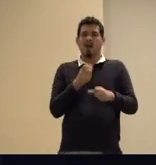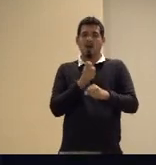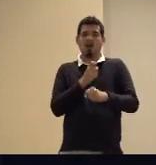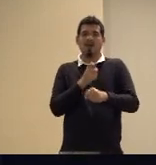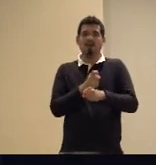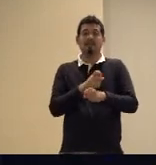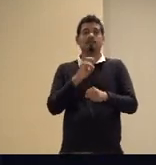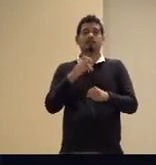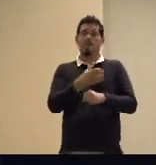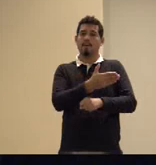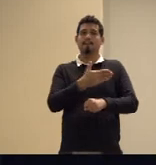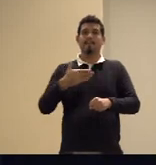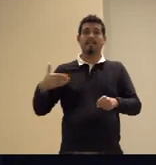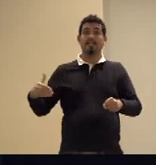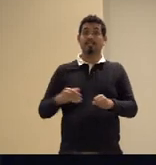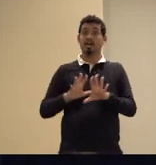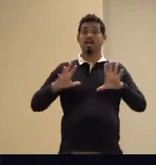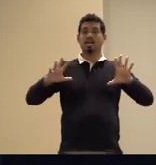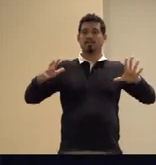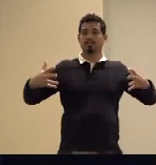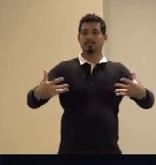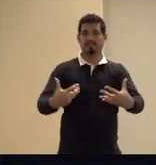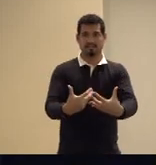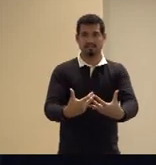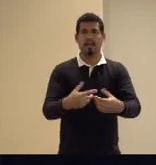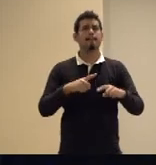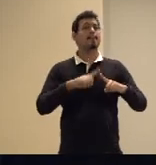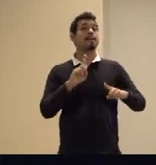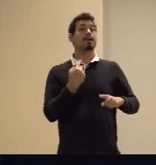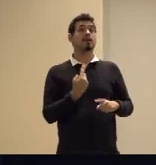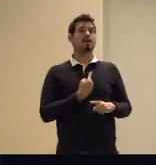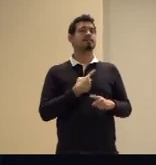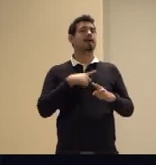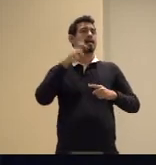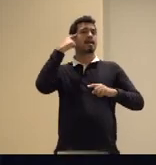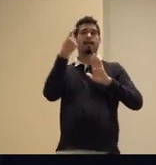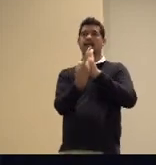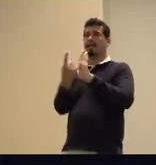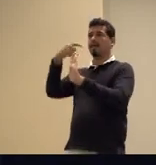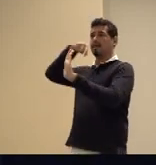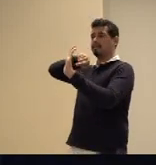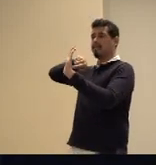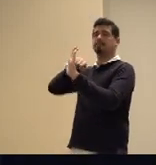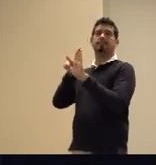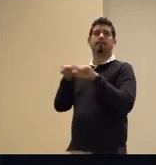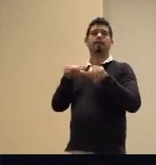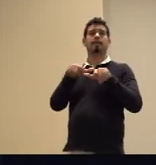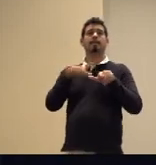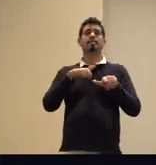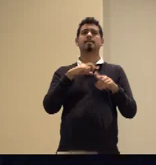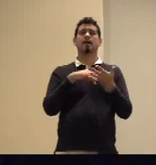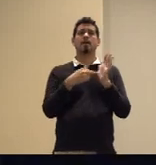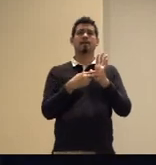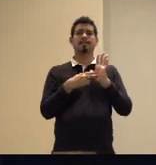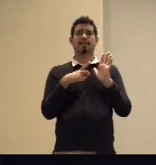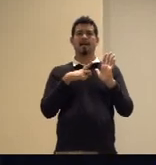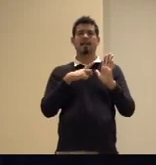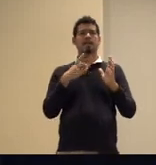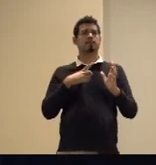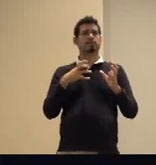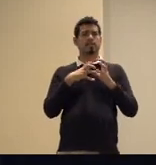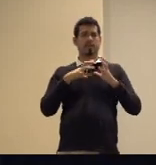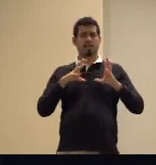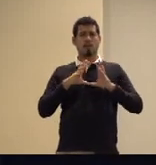grossa, eu pego somente os peixes grandes. Para a nossa analogia, se a minha rede é bem capilarizada, se eu